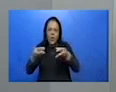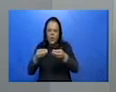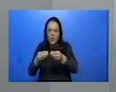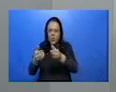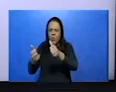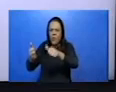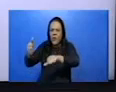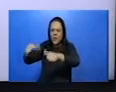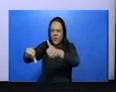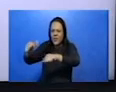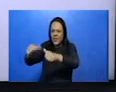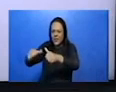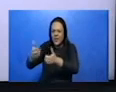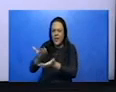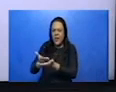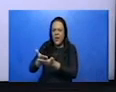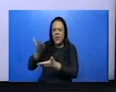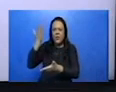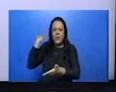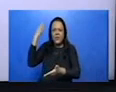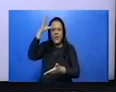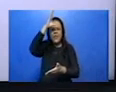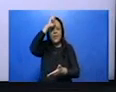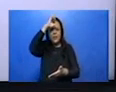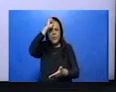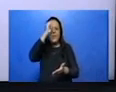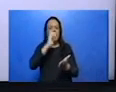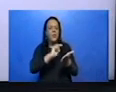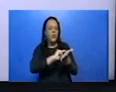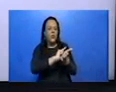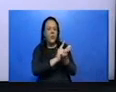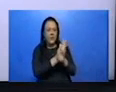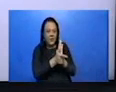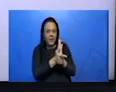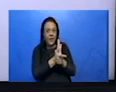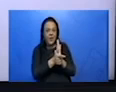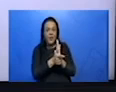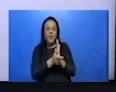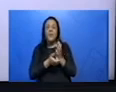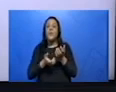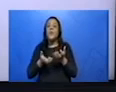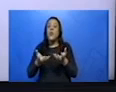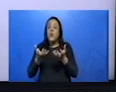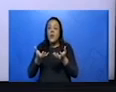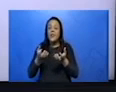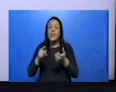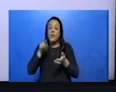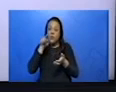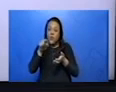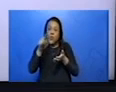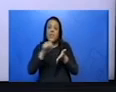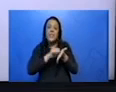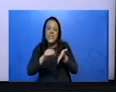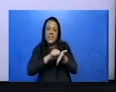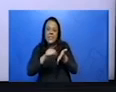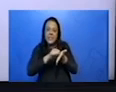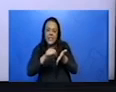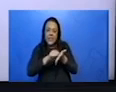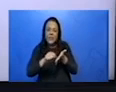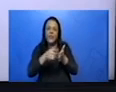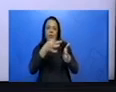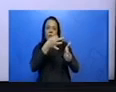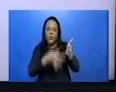gênero e a proposta é que no final hoje vocês produzam uma resenha, vocês escrevam uma resenha. E para que